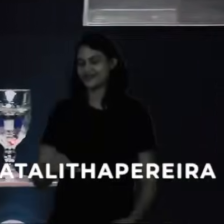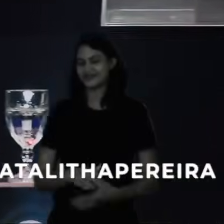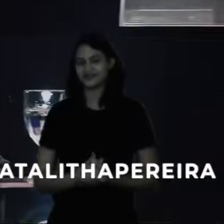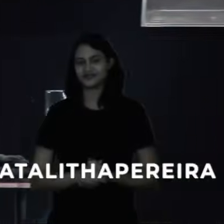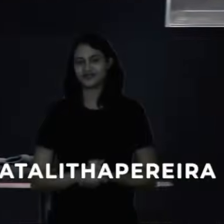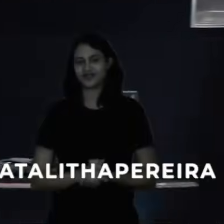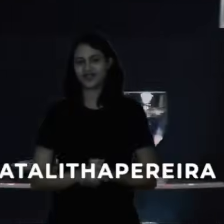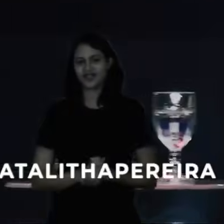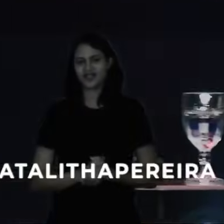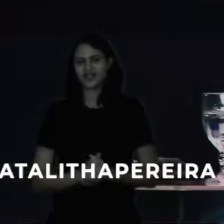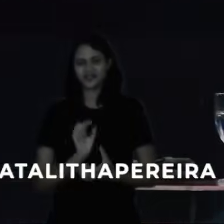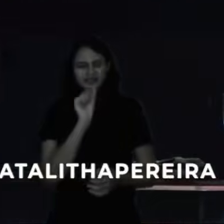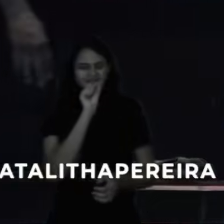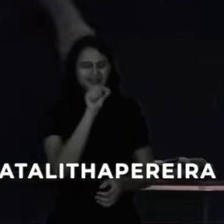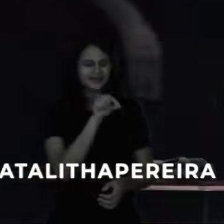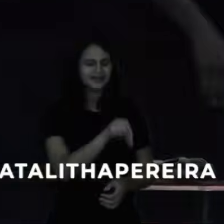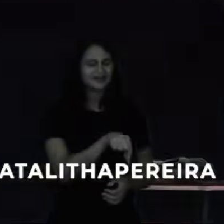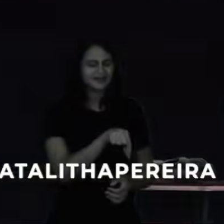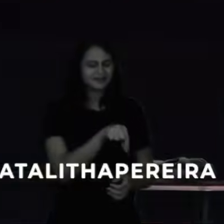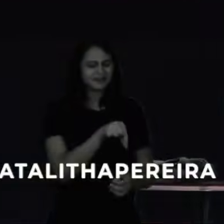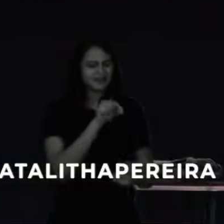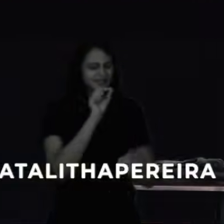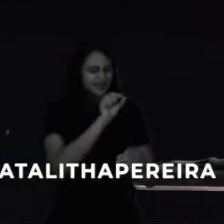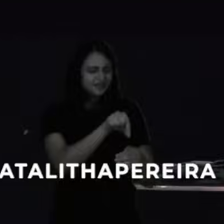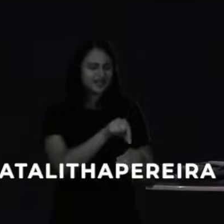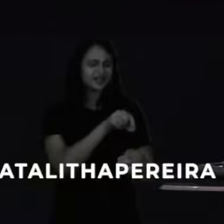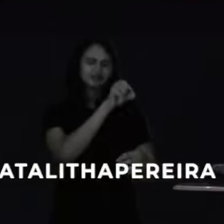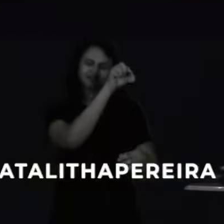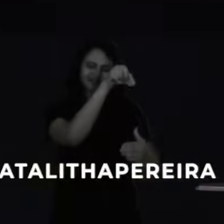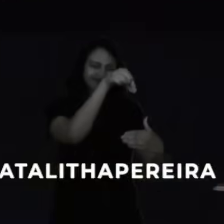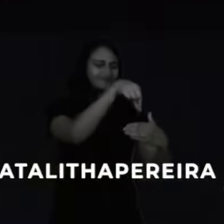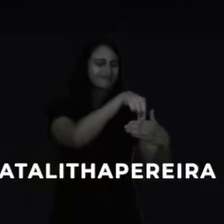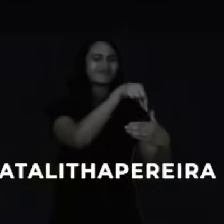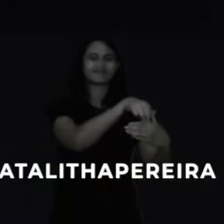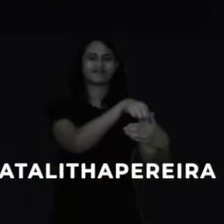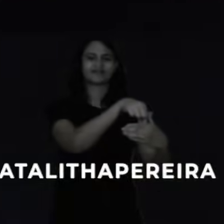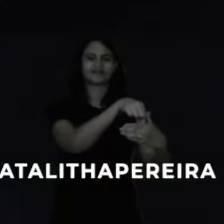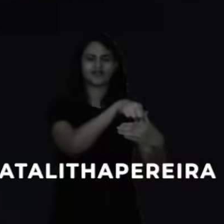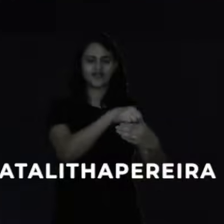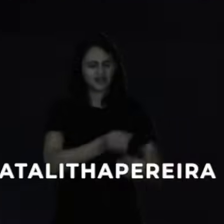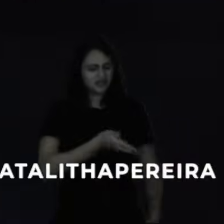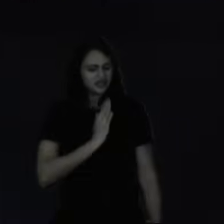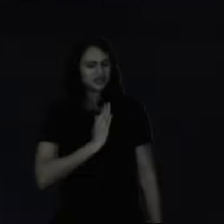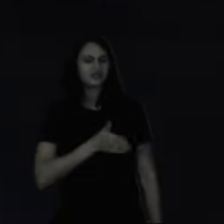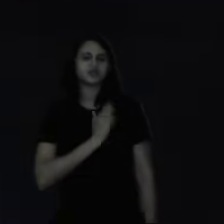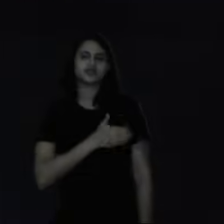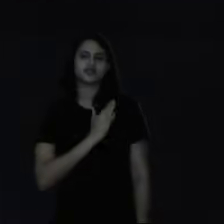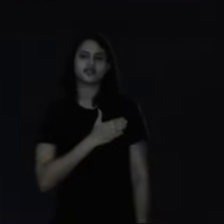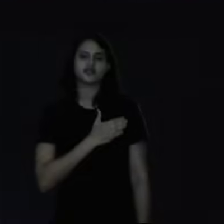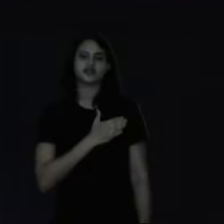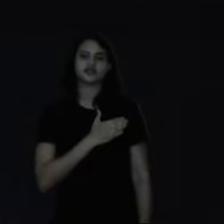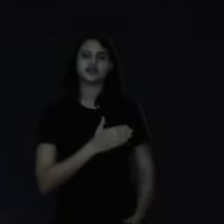é uma semente que, quando plantada no nosso coração